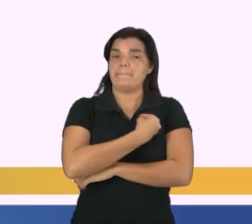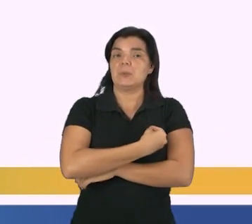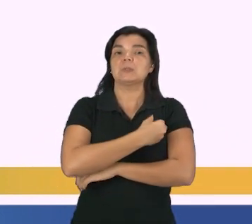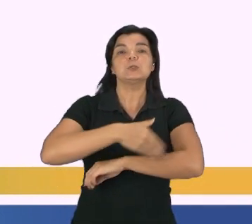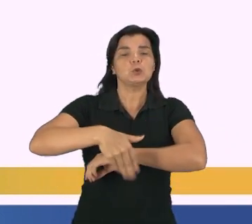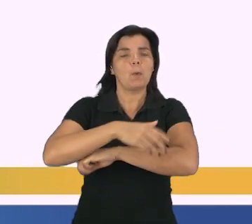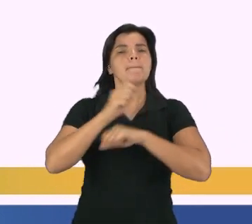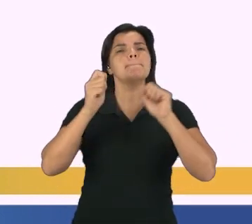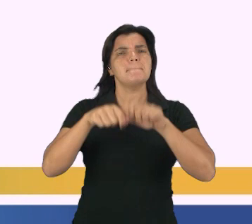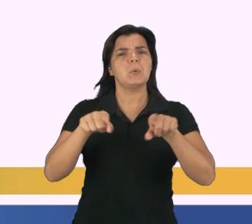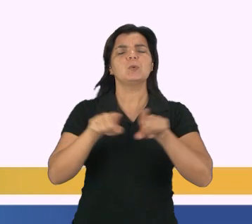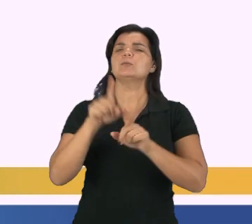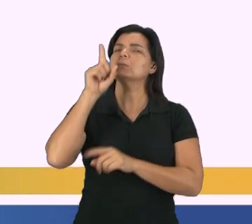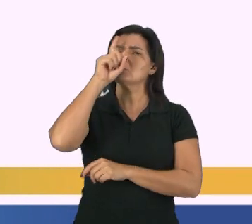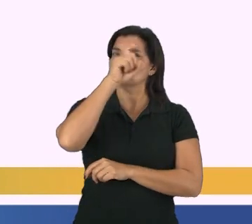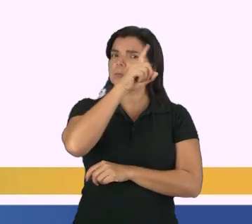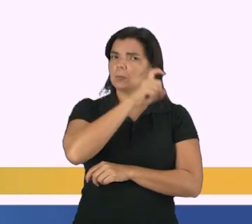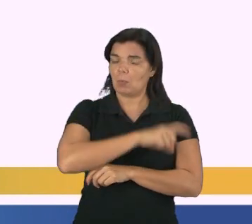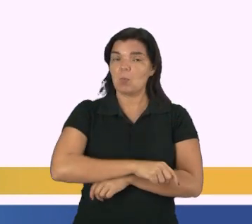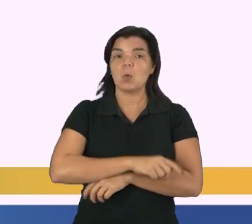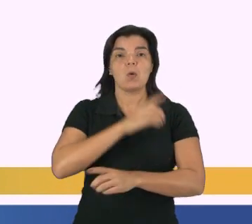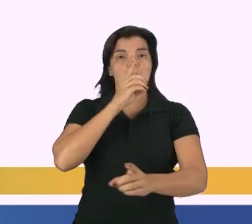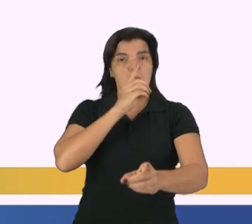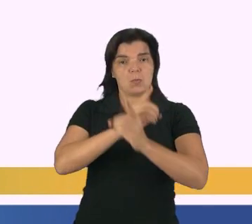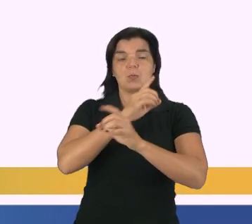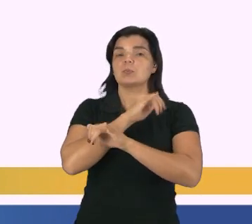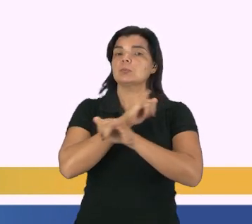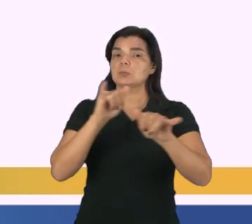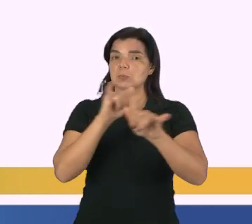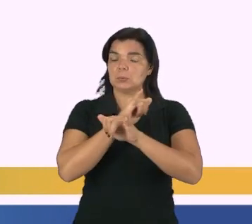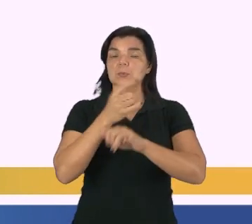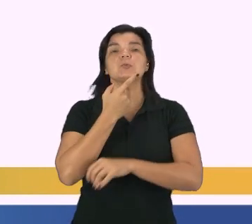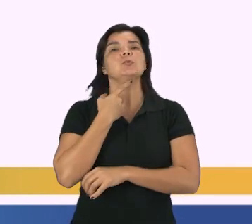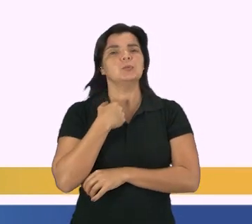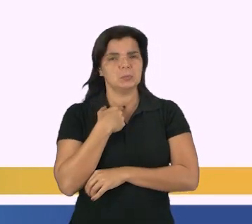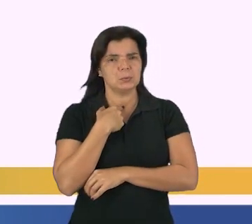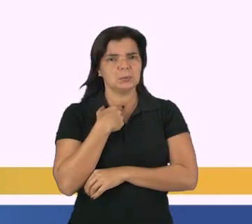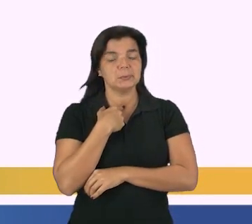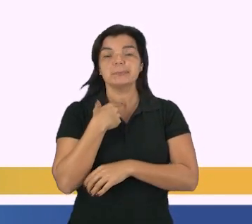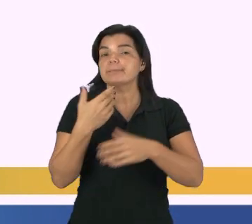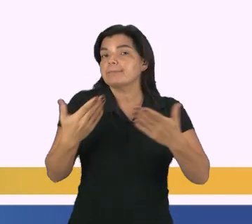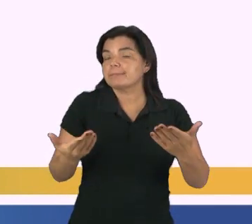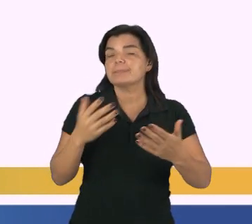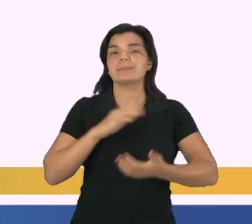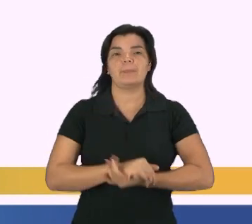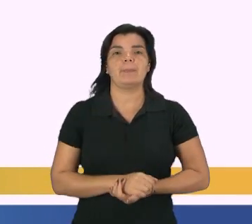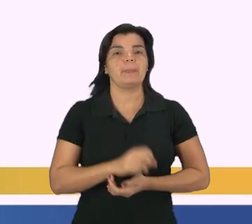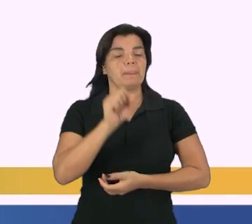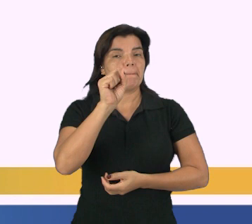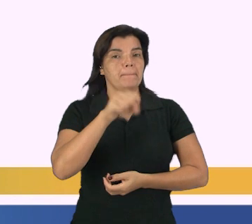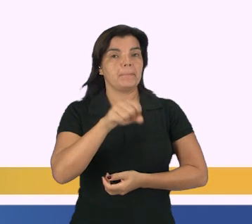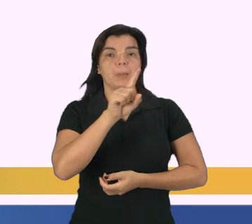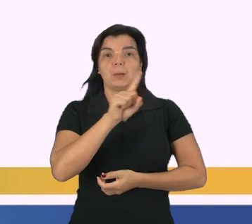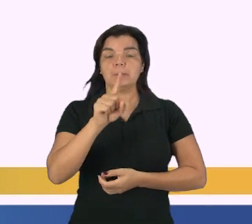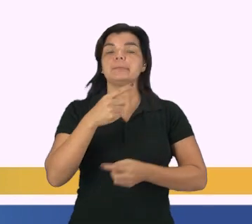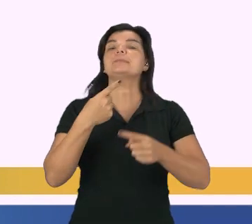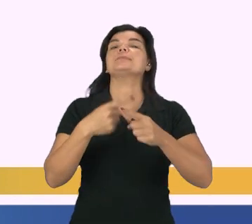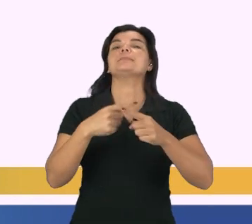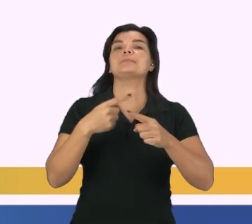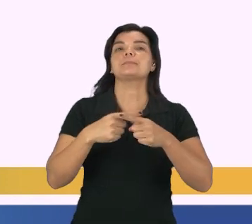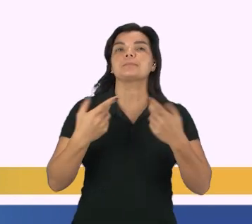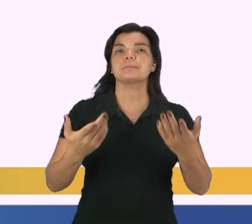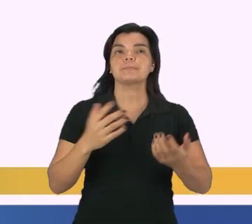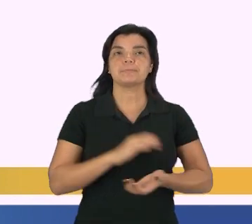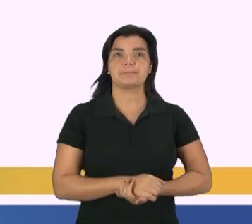caminho pode dificultar o encontro da informação desejada? E aí, turminha, sim ou não e por